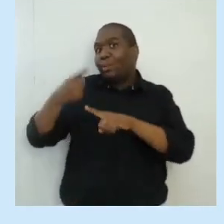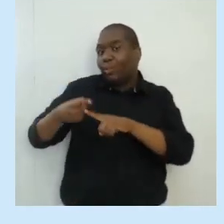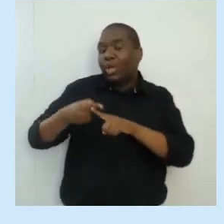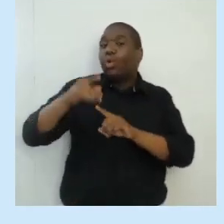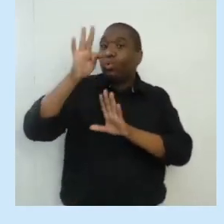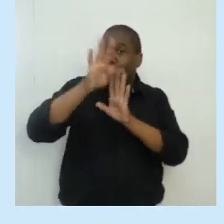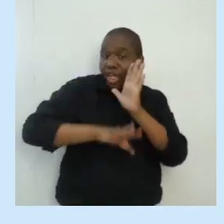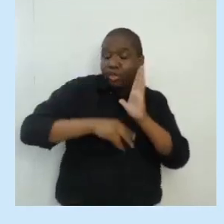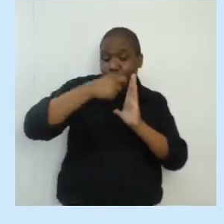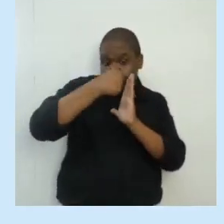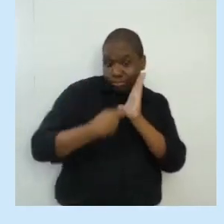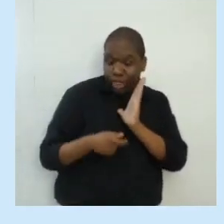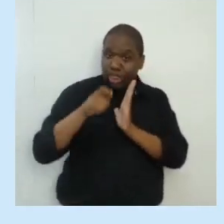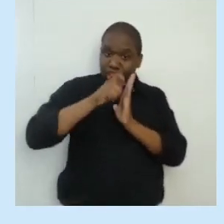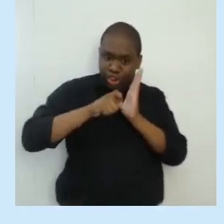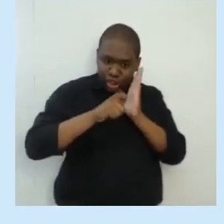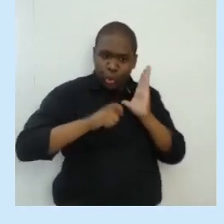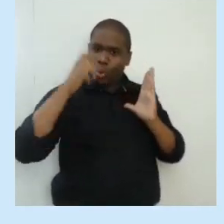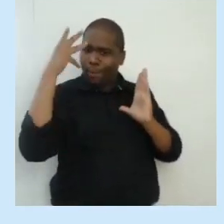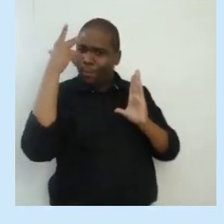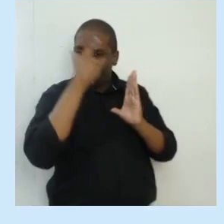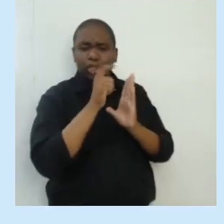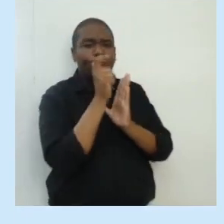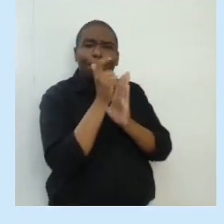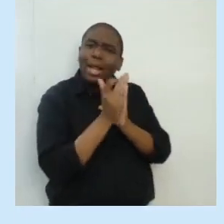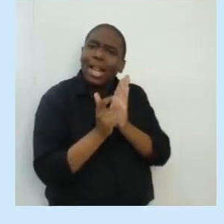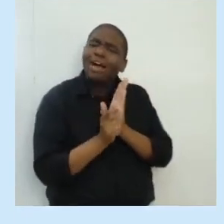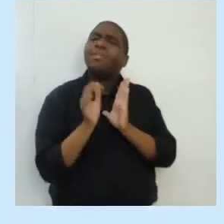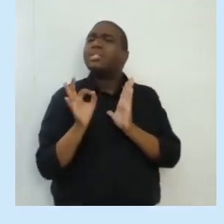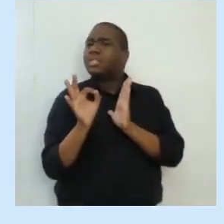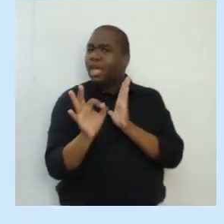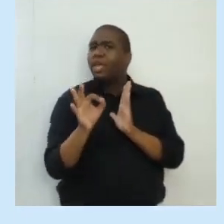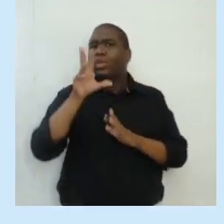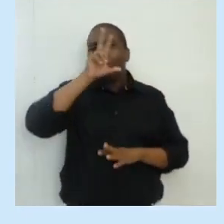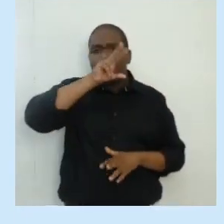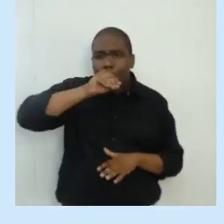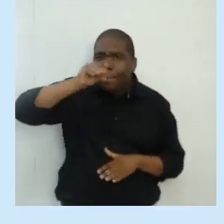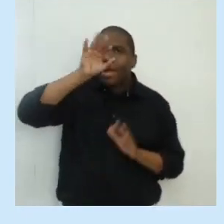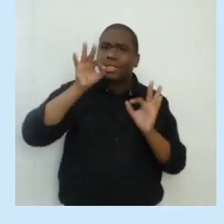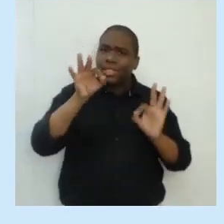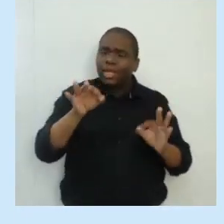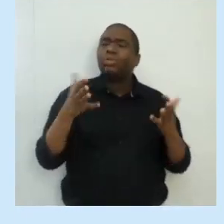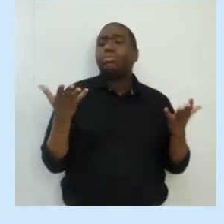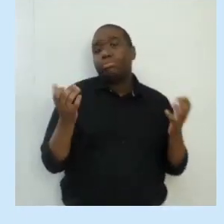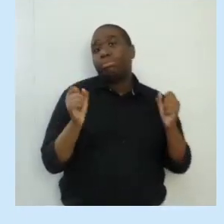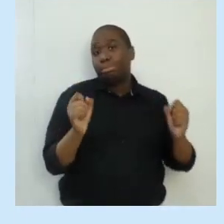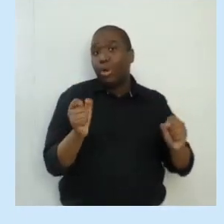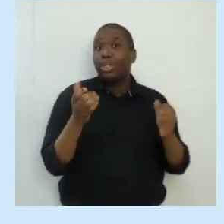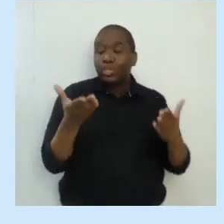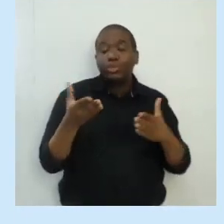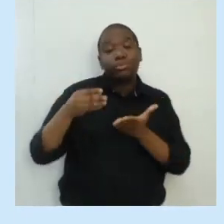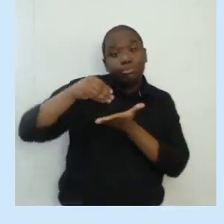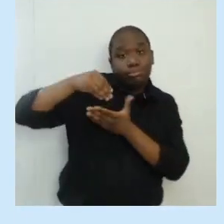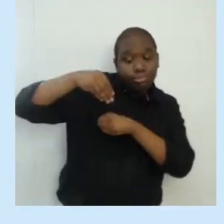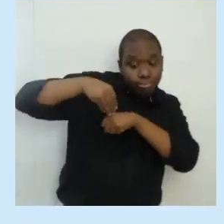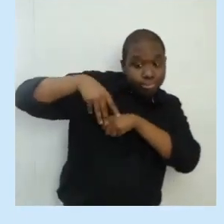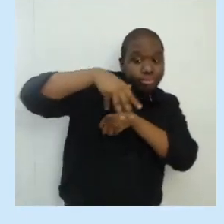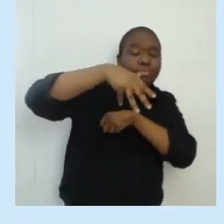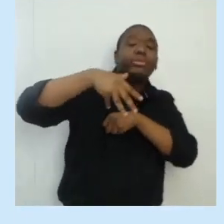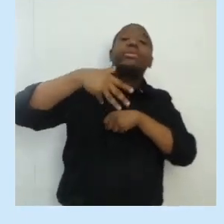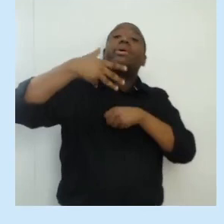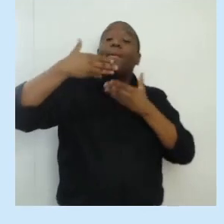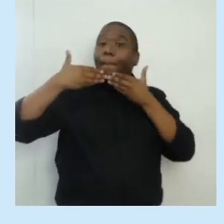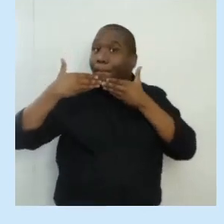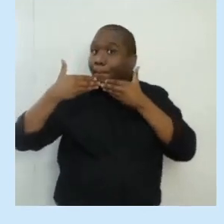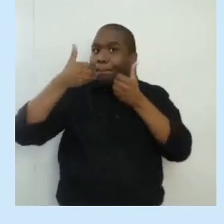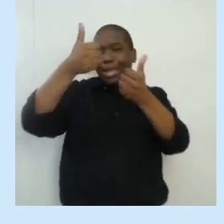bem redigido ou um texto bem dito, bem oralizado, pode ter certeza que a mensagem vai ser feita da